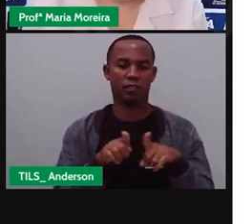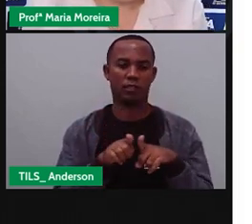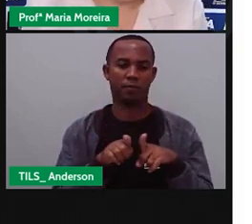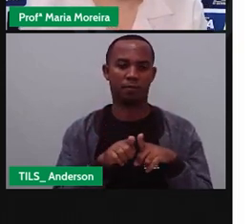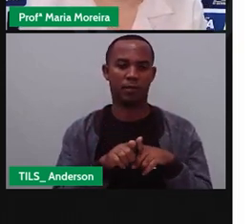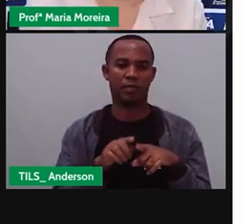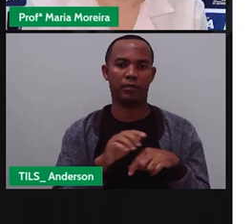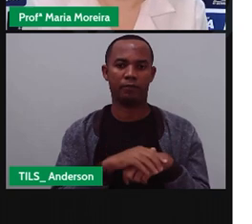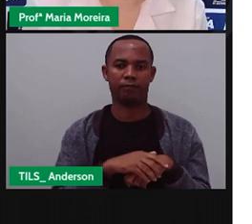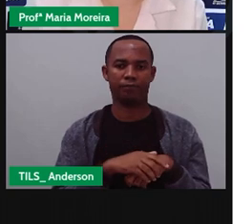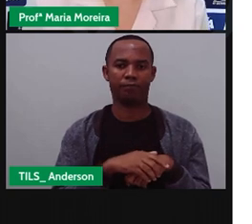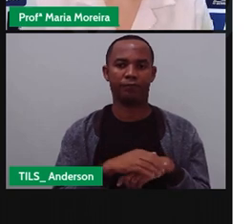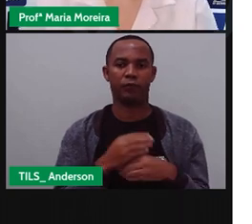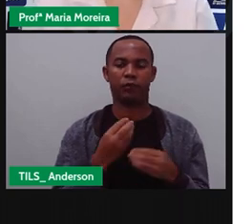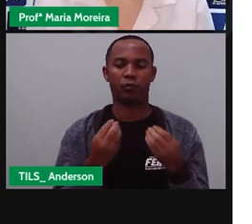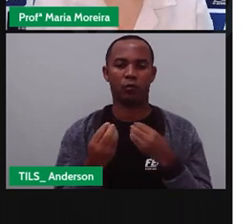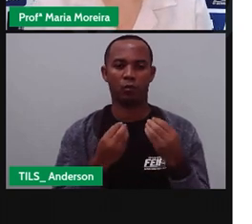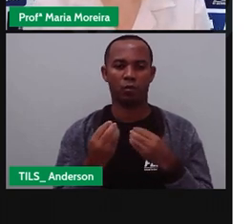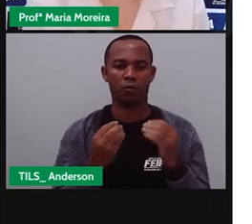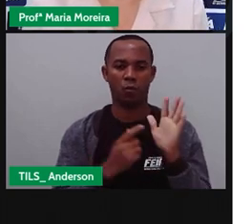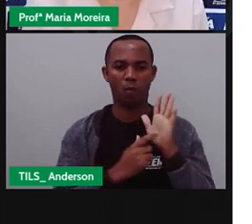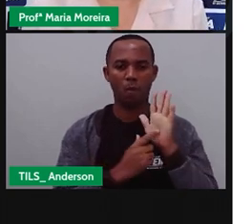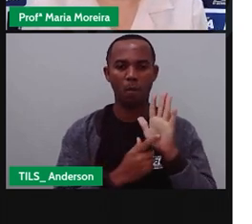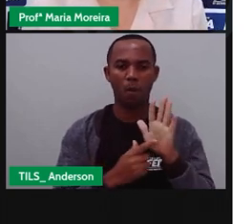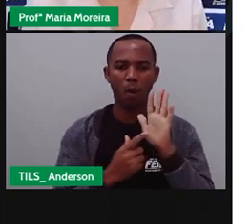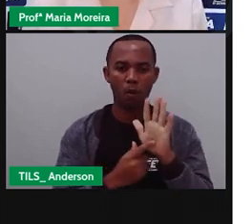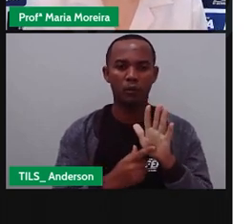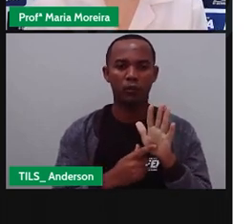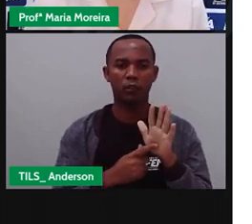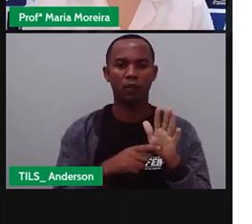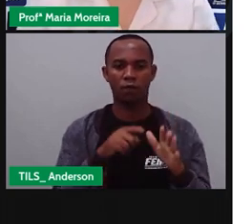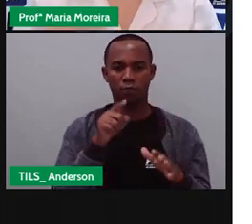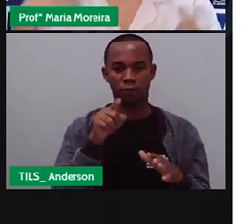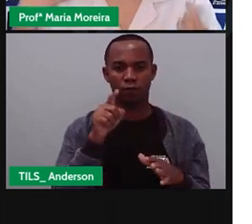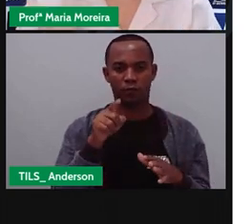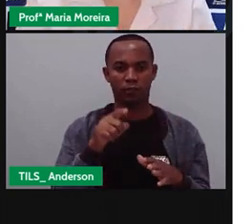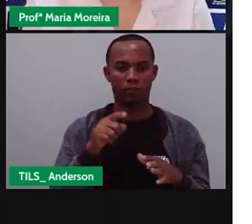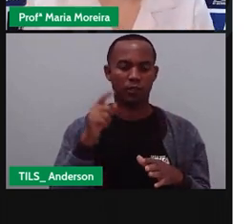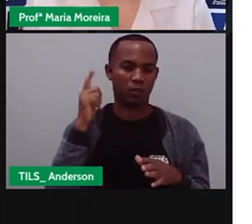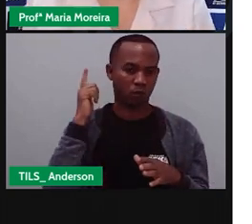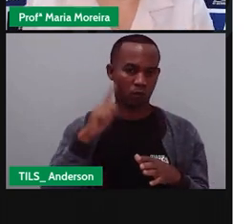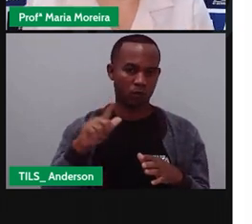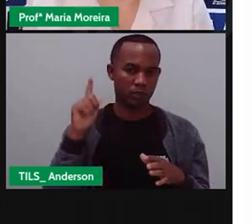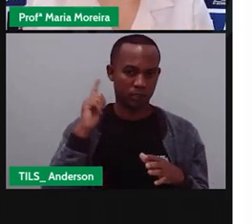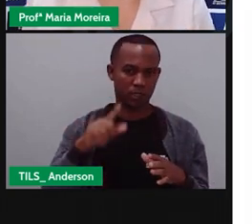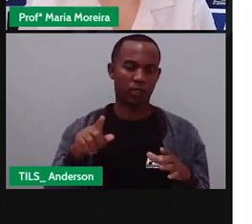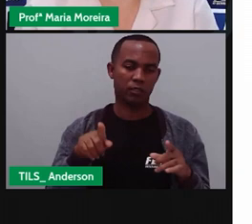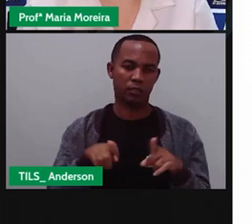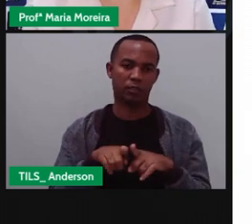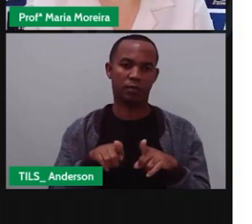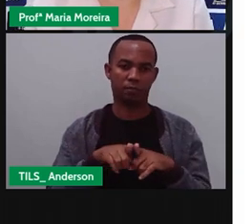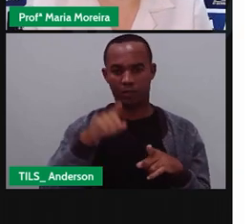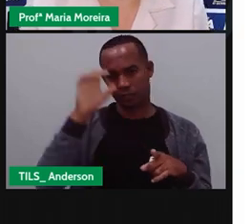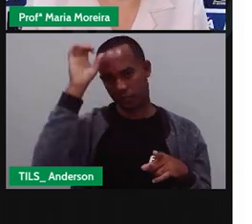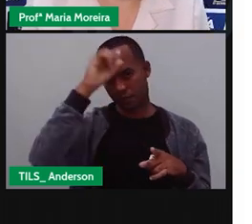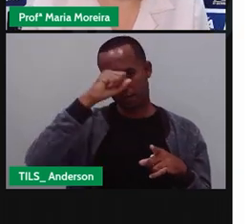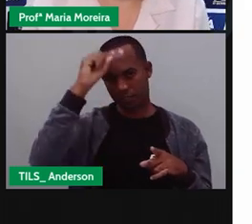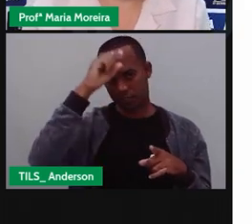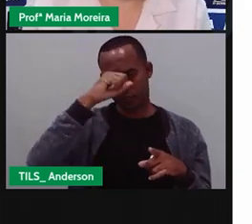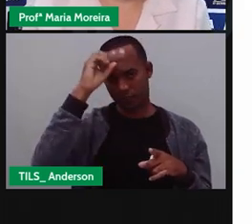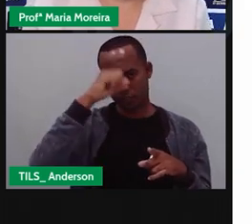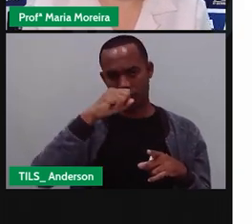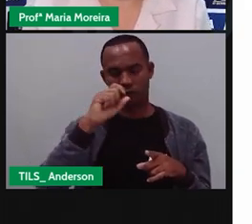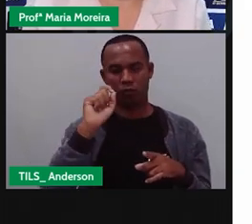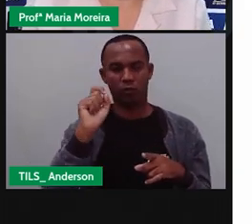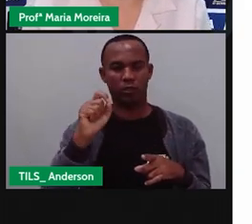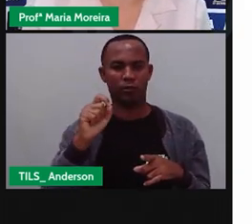um texto, certo? Mostrem que vocês são capazes, mostrem, né, que aprenderam todas essas dicas que a gente